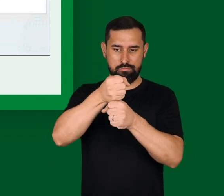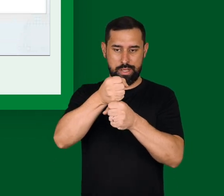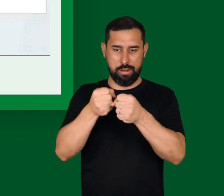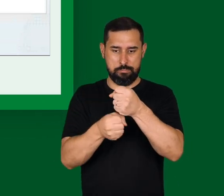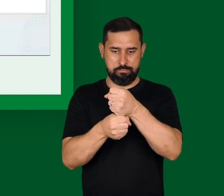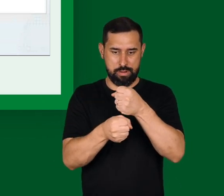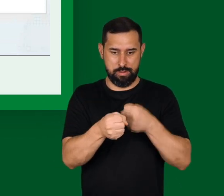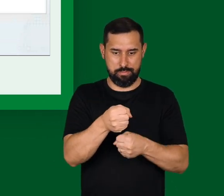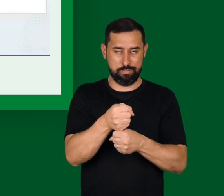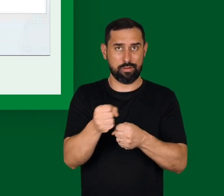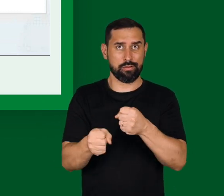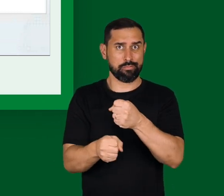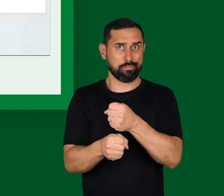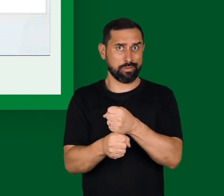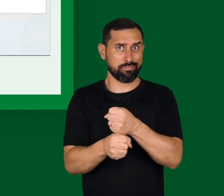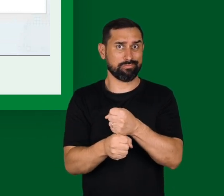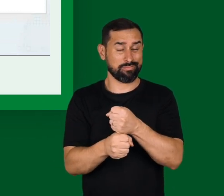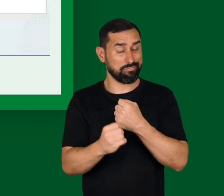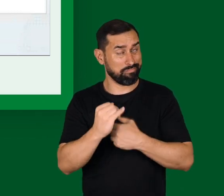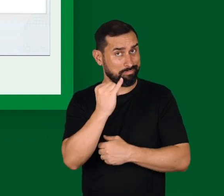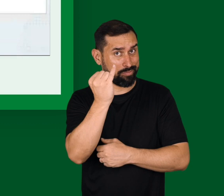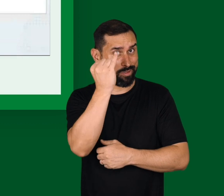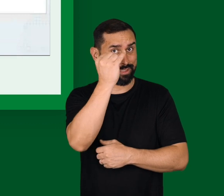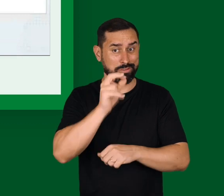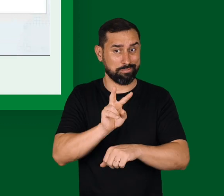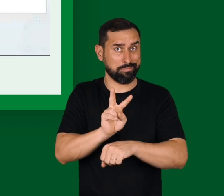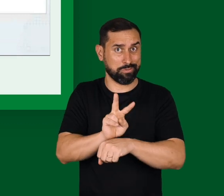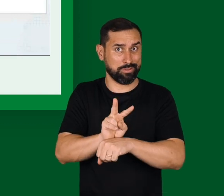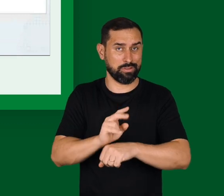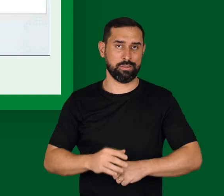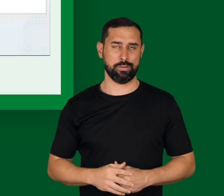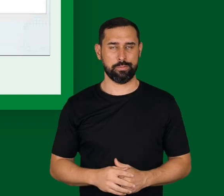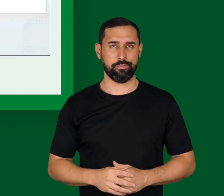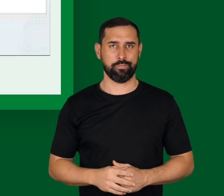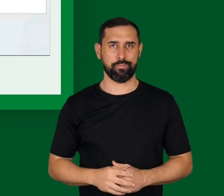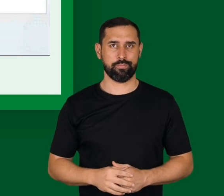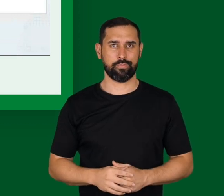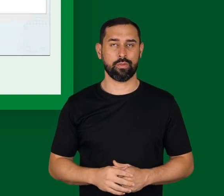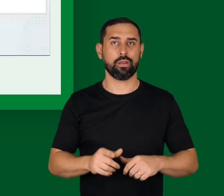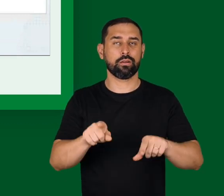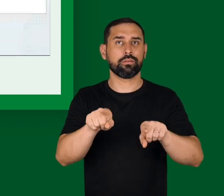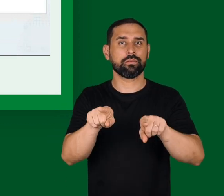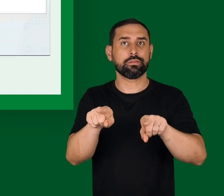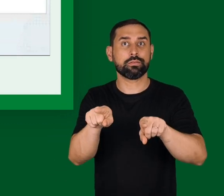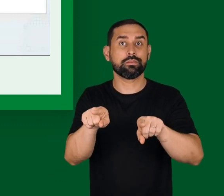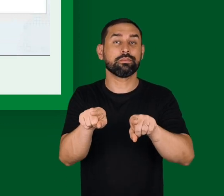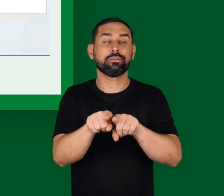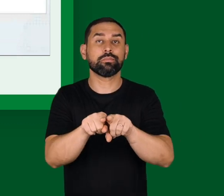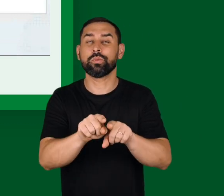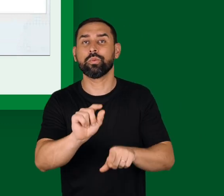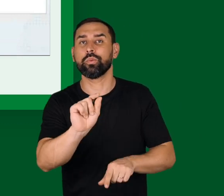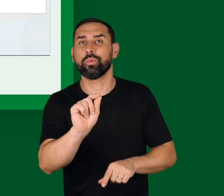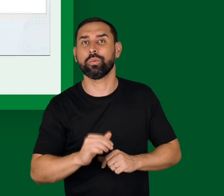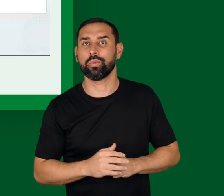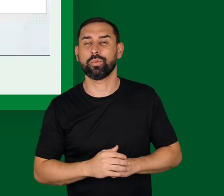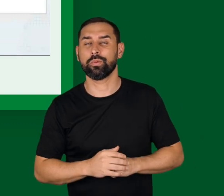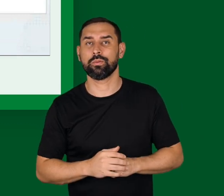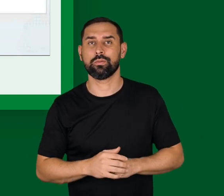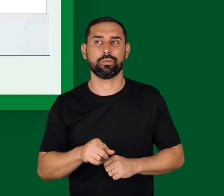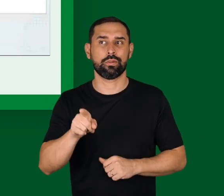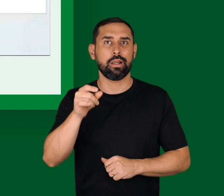proteger a coluna cervical no caso da criança politraumatizada. Lembrar que não é para